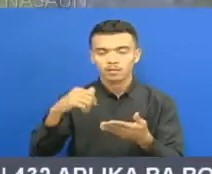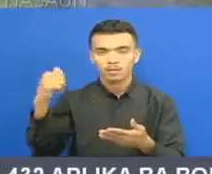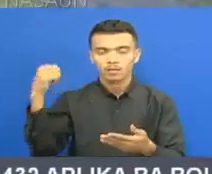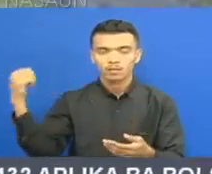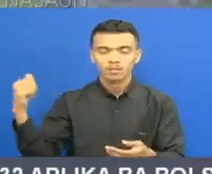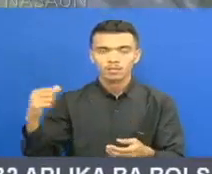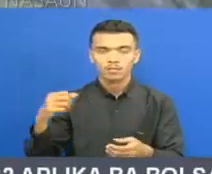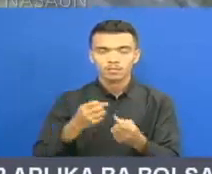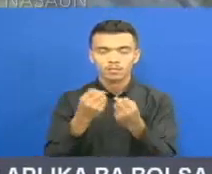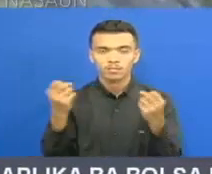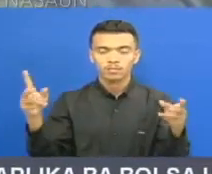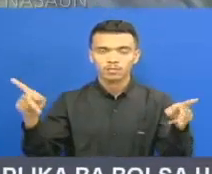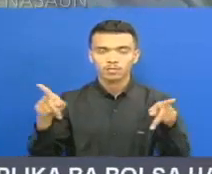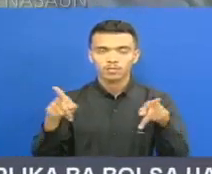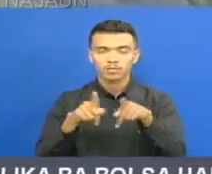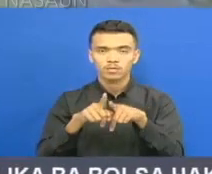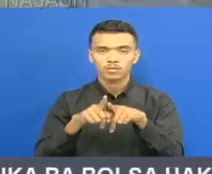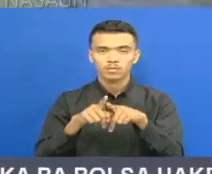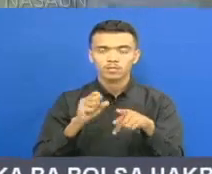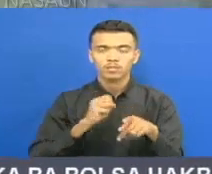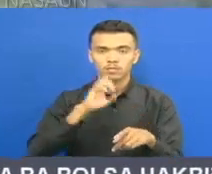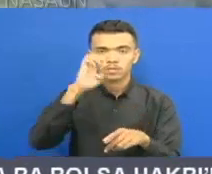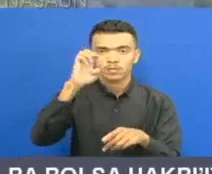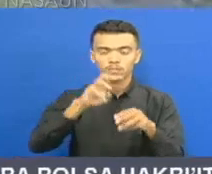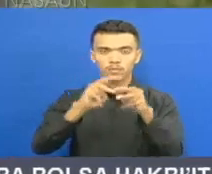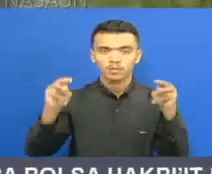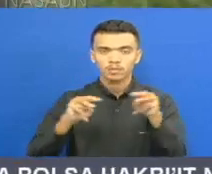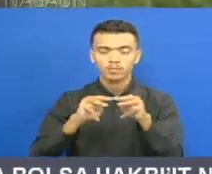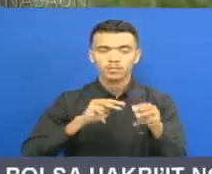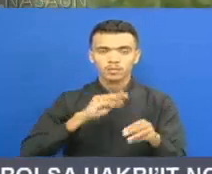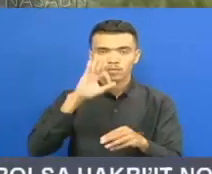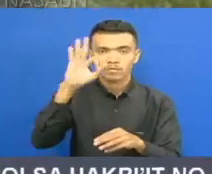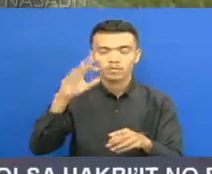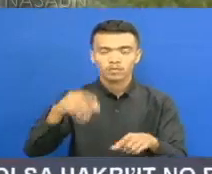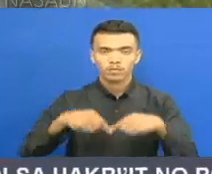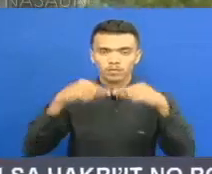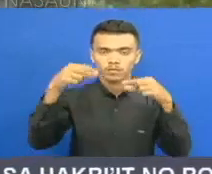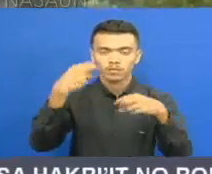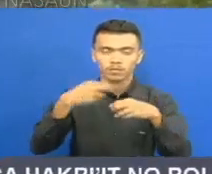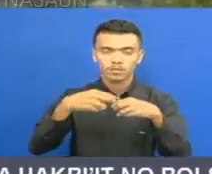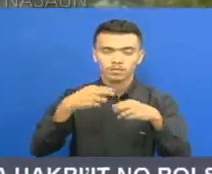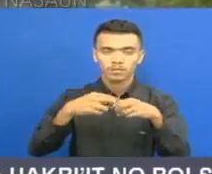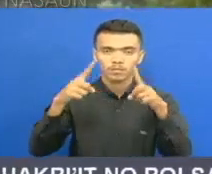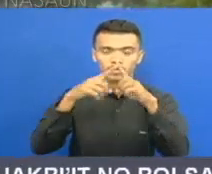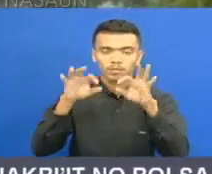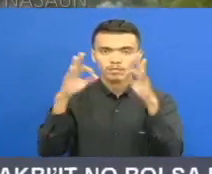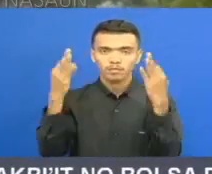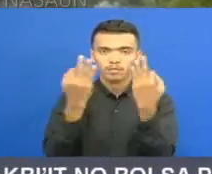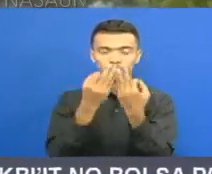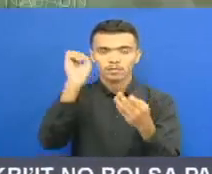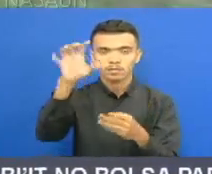sabou, sucurotutu posto administrativo sami municipio Manufahi, hodi fo ameaça ba uma cain sanulo